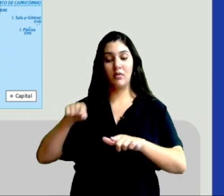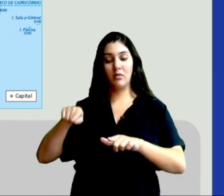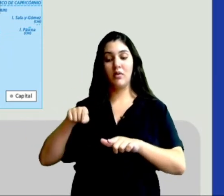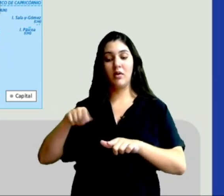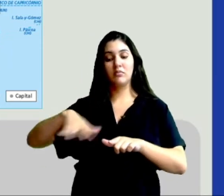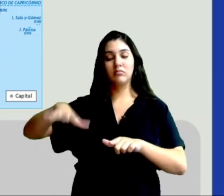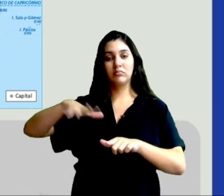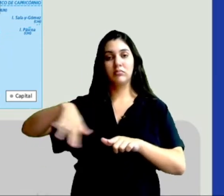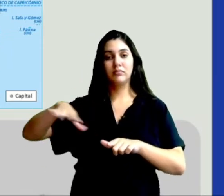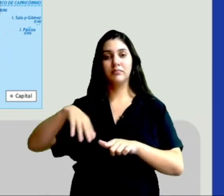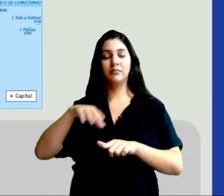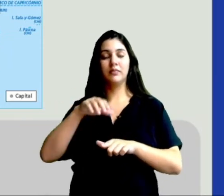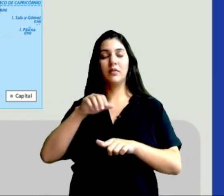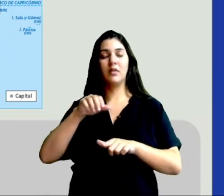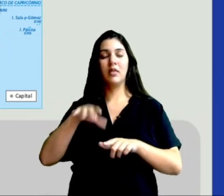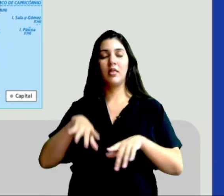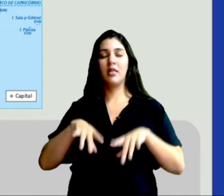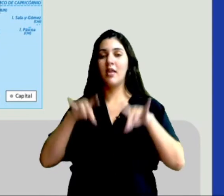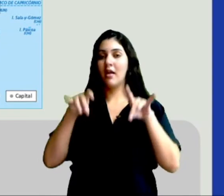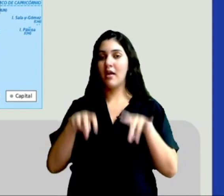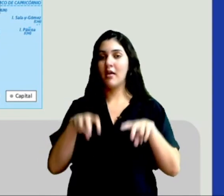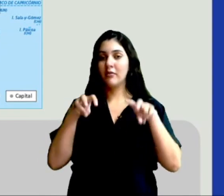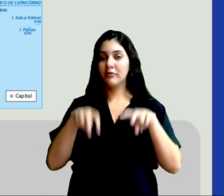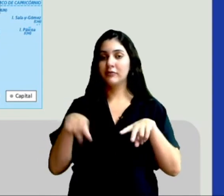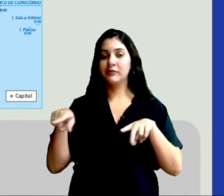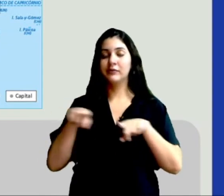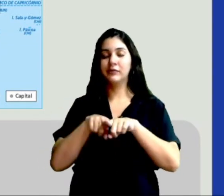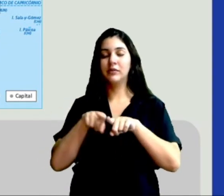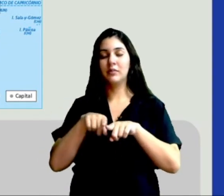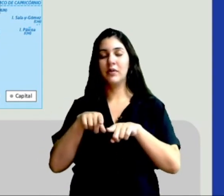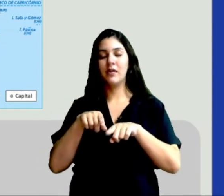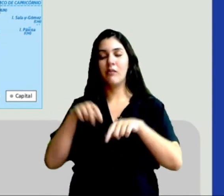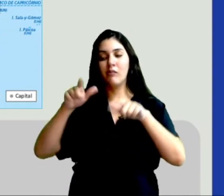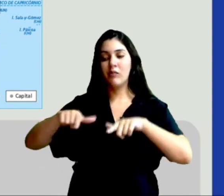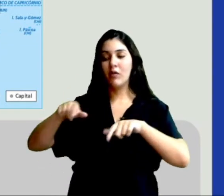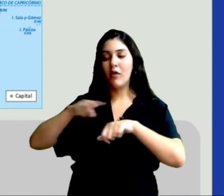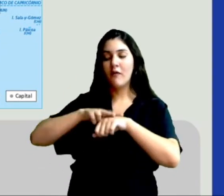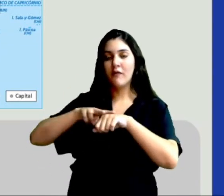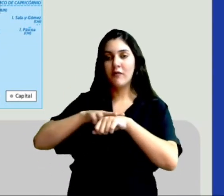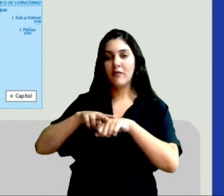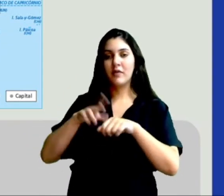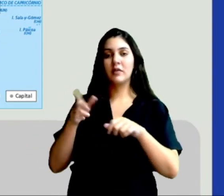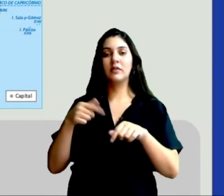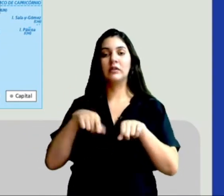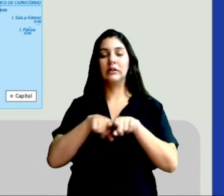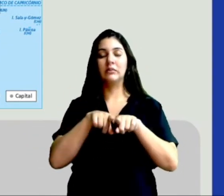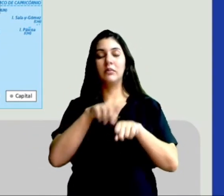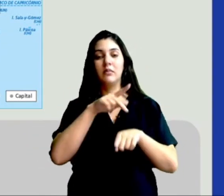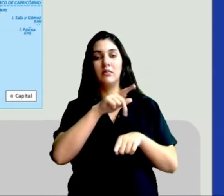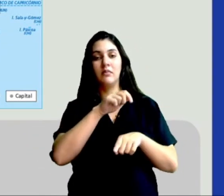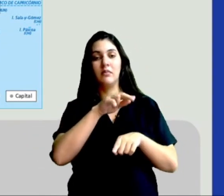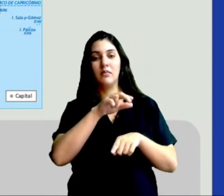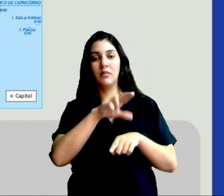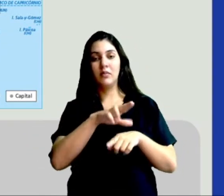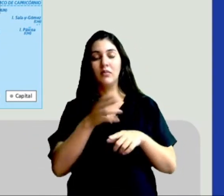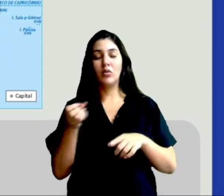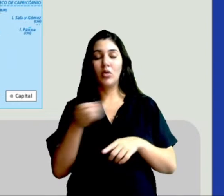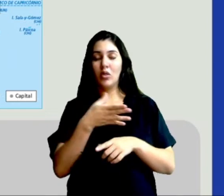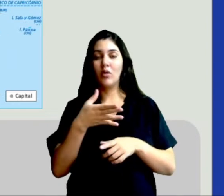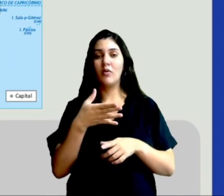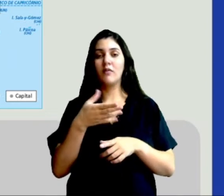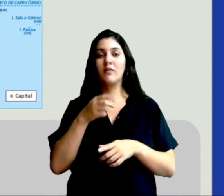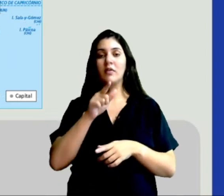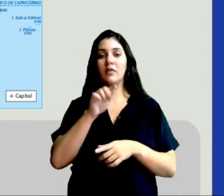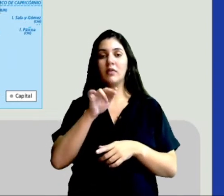naquela parte do continente, né? Austrália. Ali na parte mais esverdeada, a Papua Nova Guiné,